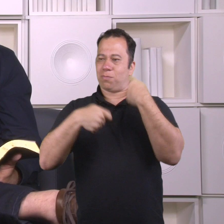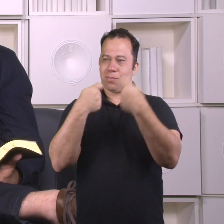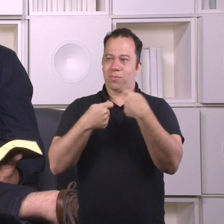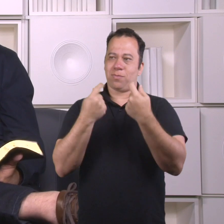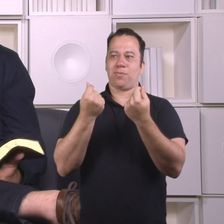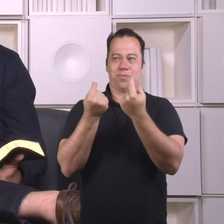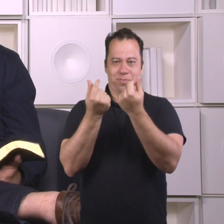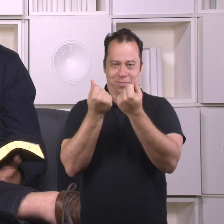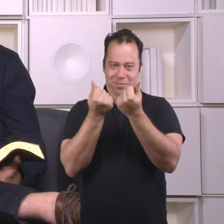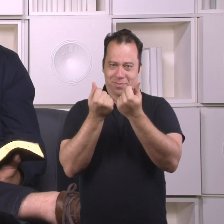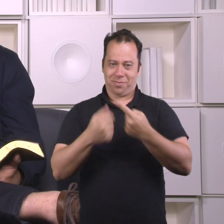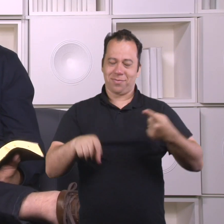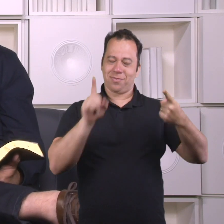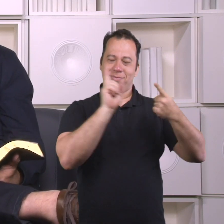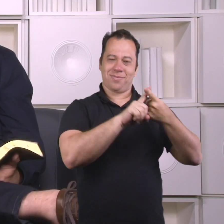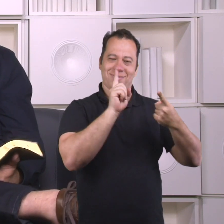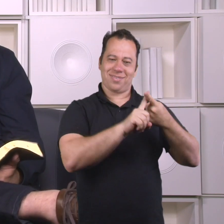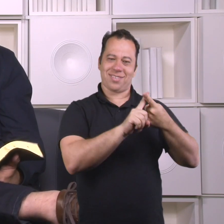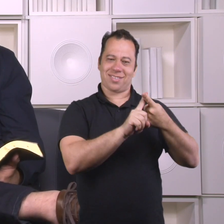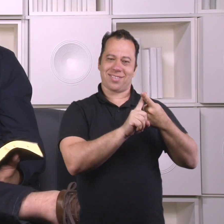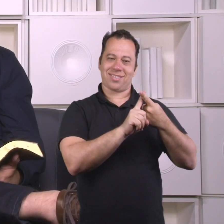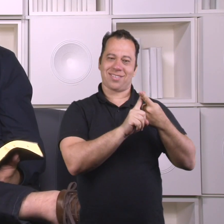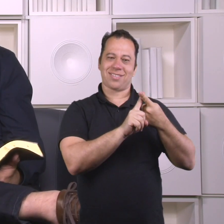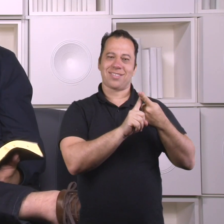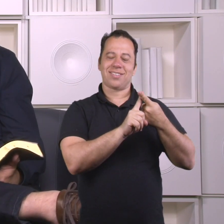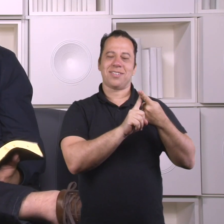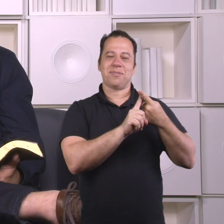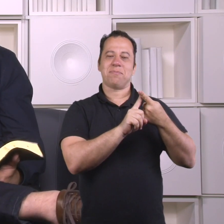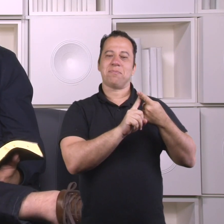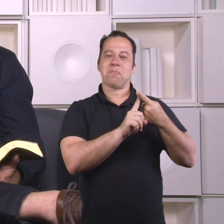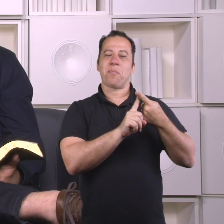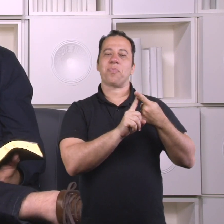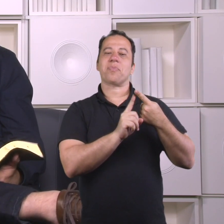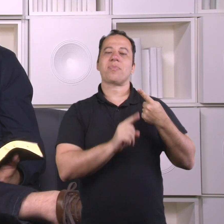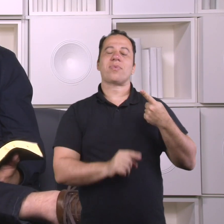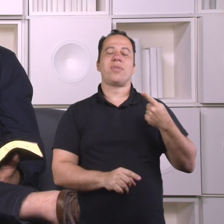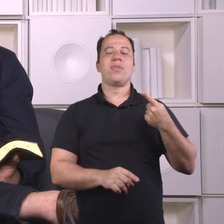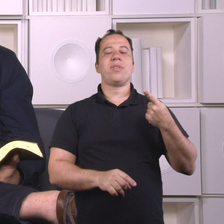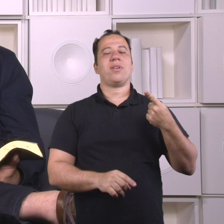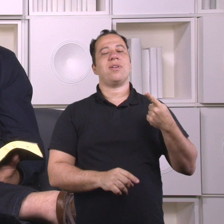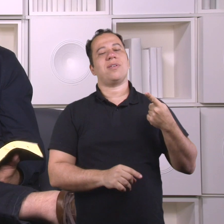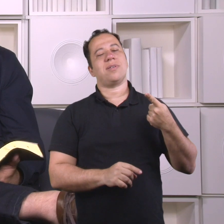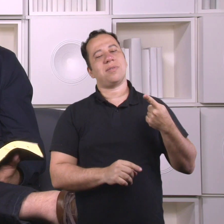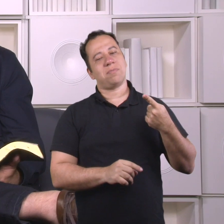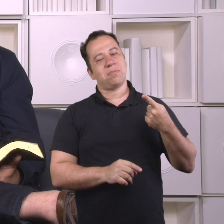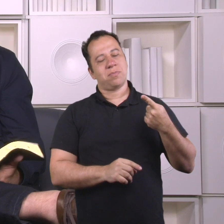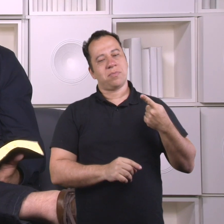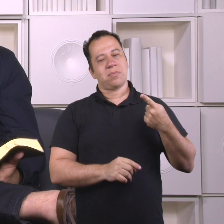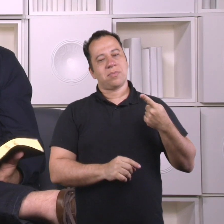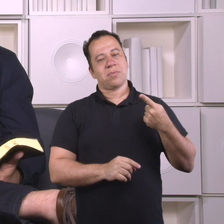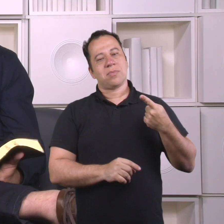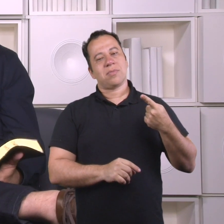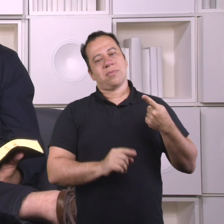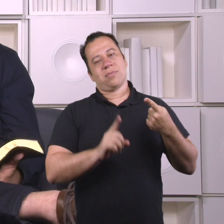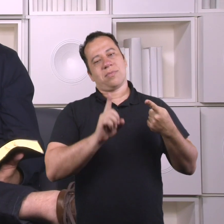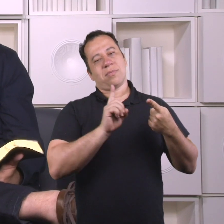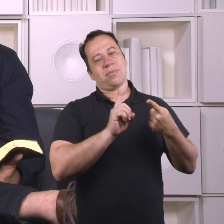Primeira coisa que Jesus fala para a gente subjugar o dinheiro e colocar essa potestade mamon sob